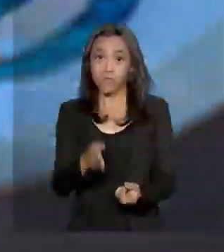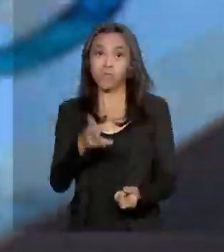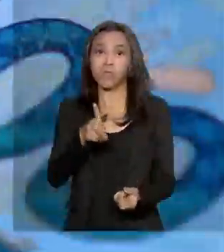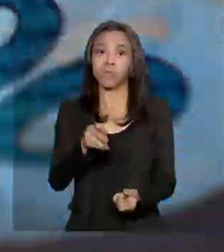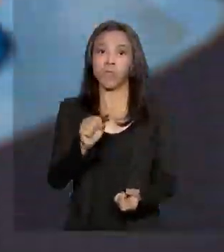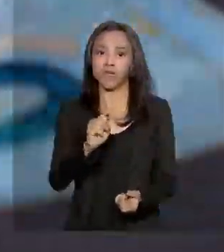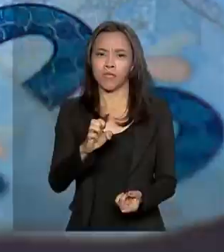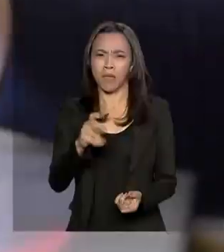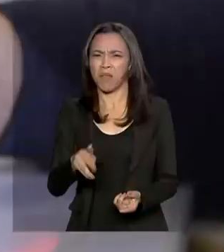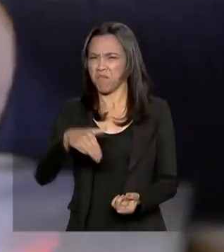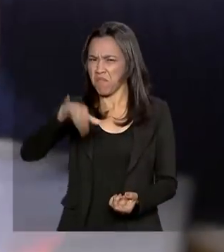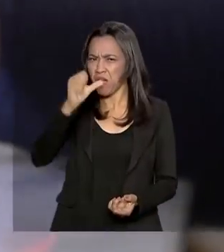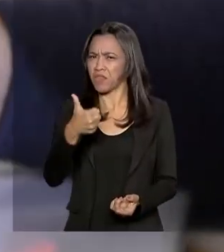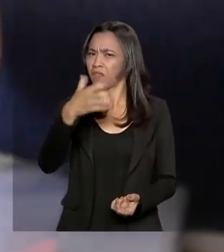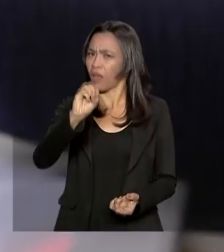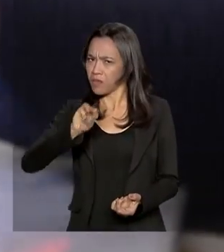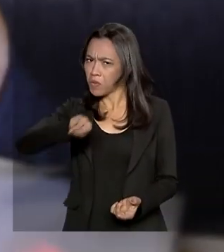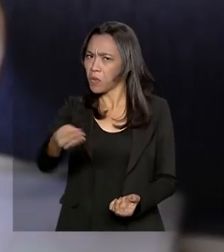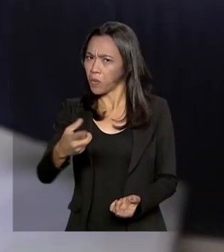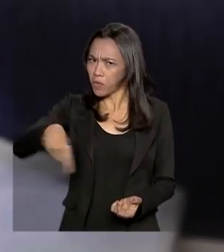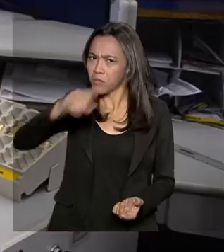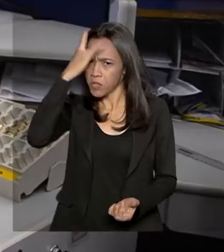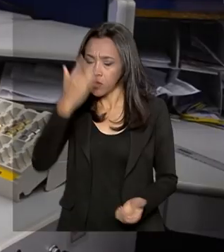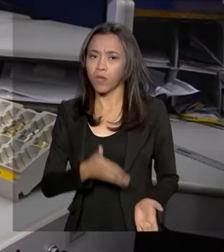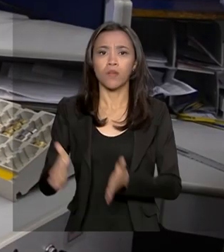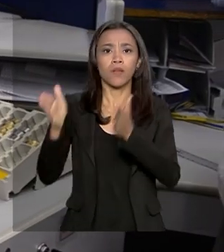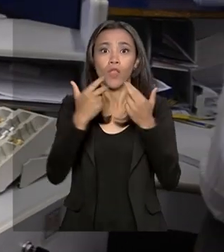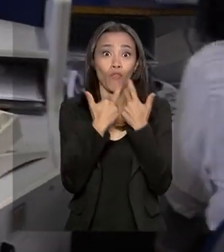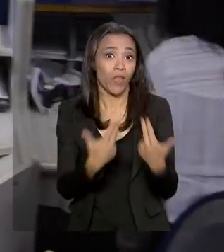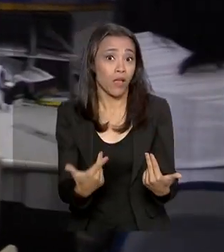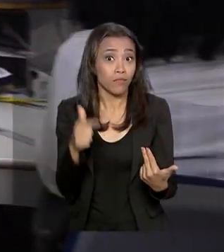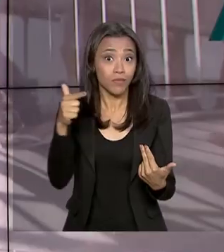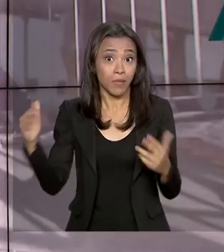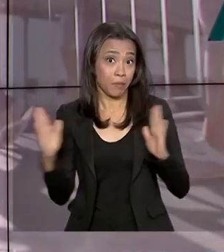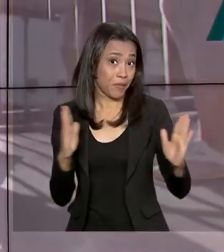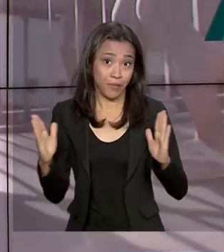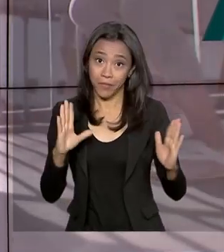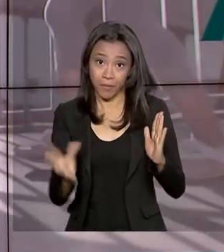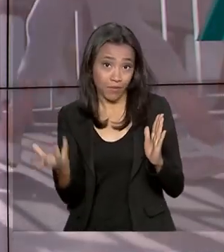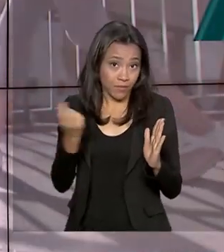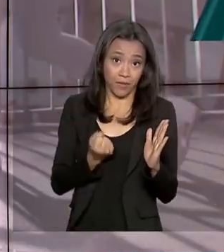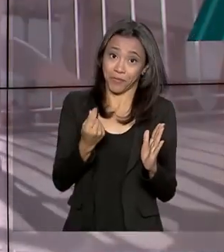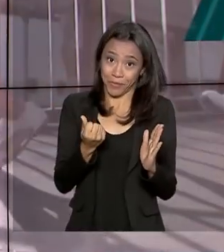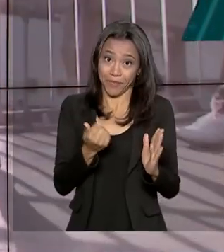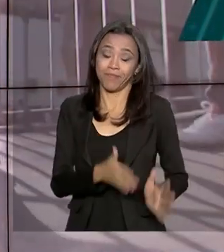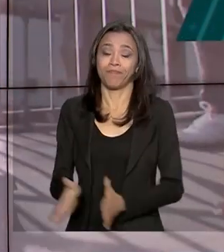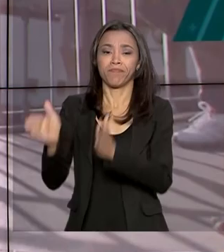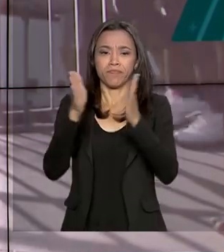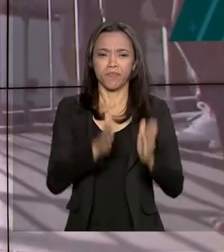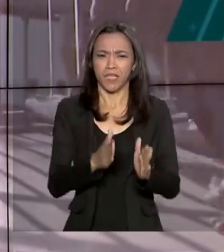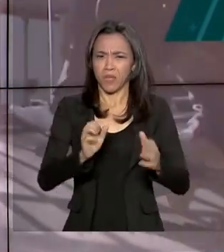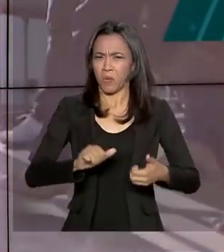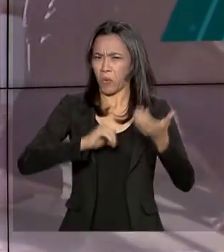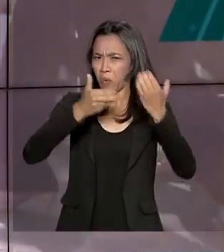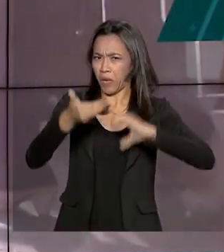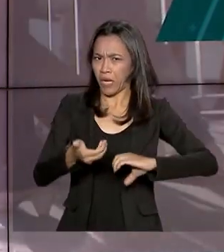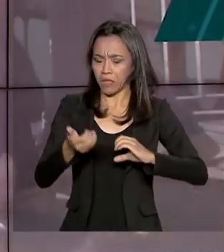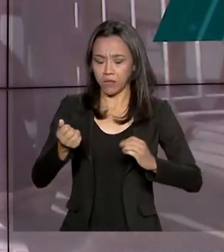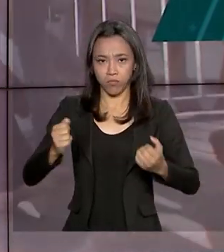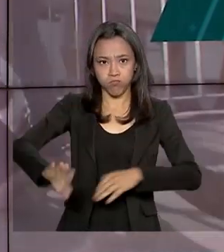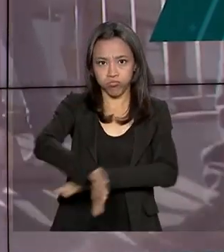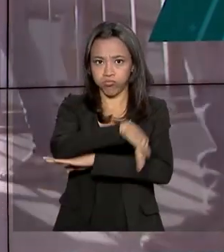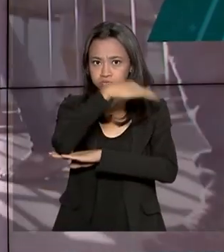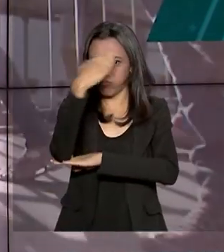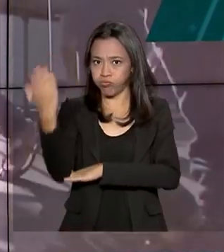milhões de trabalhadores. E uma novidade, não tem prazo para a retirada do dinheiro. Semana cheia no Congresso Nacional. Na pauta, MP